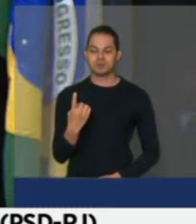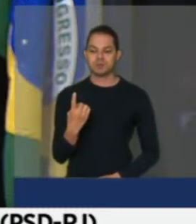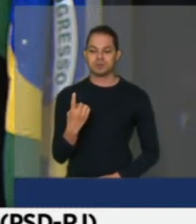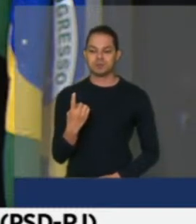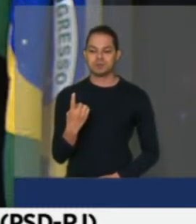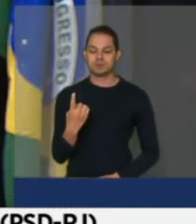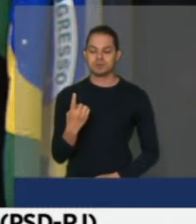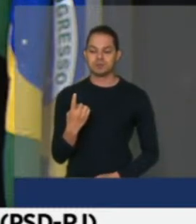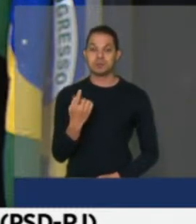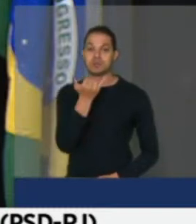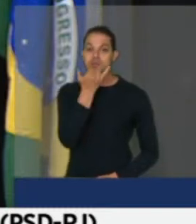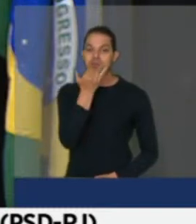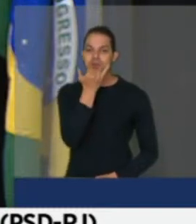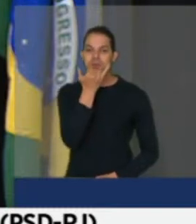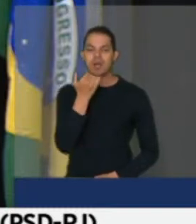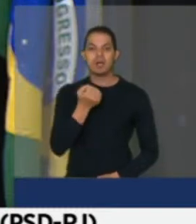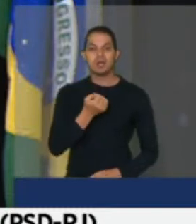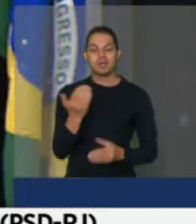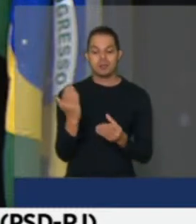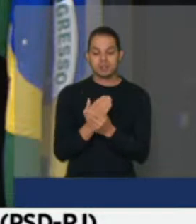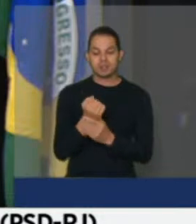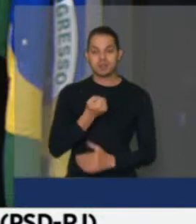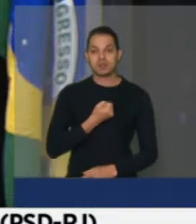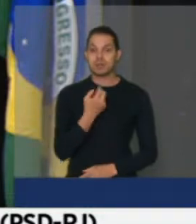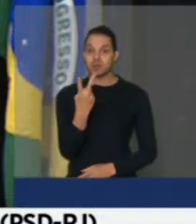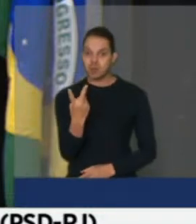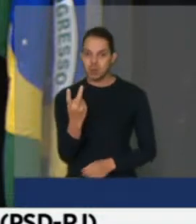Inicio traçando um breve histórico